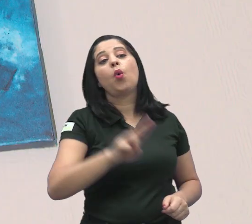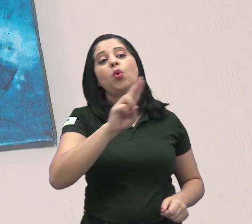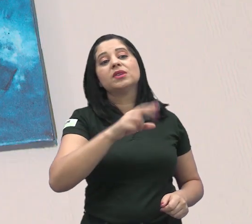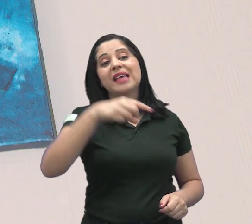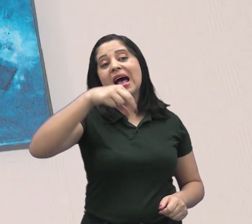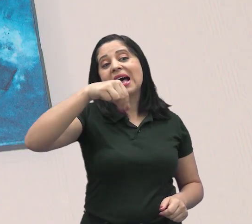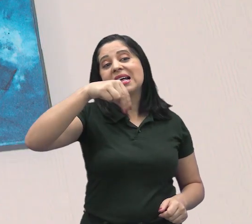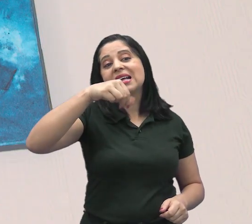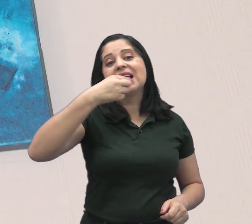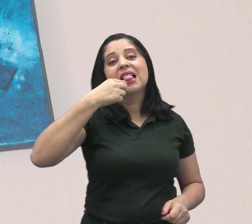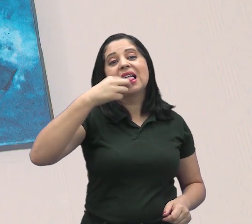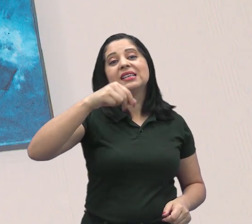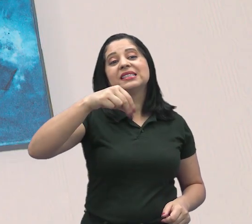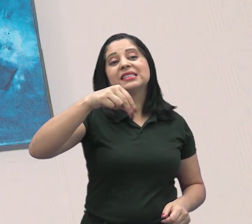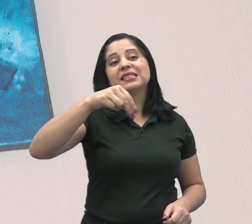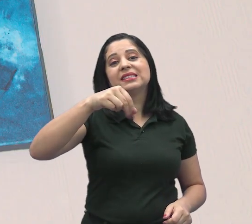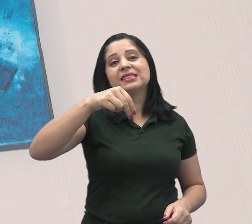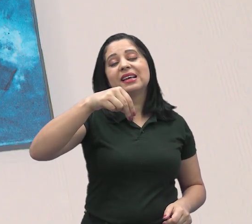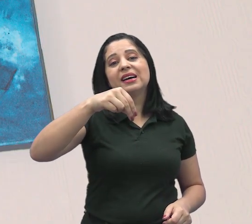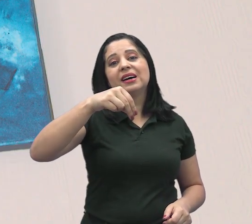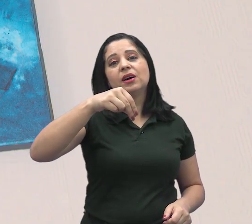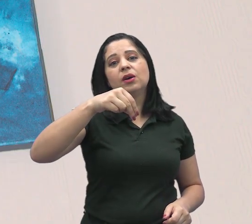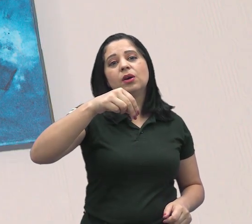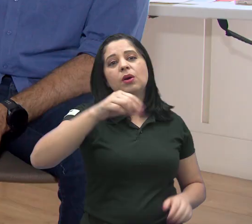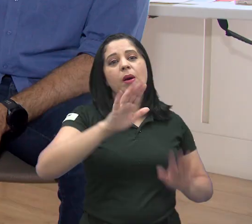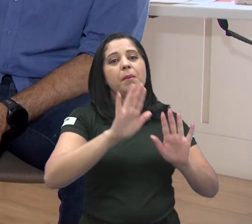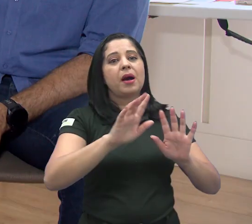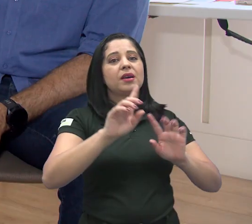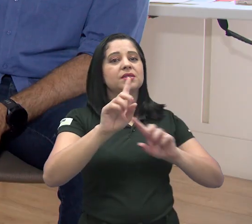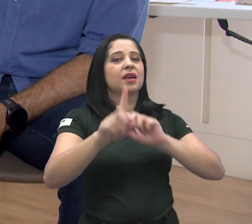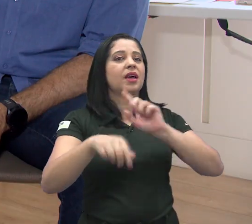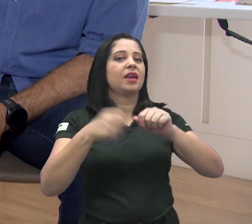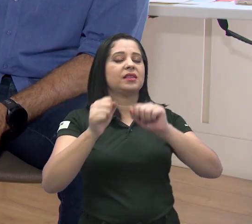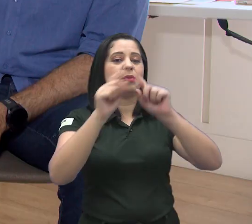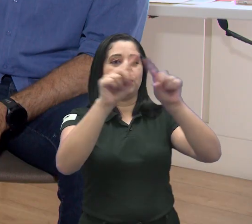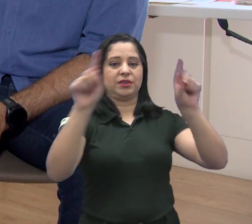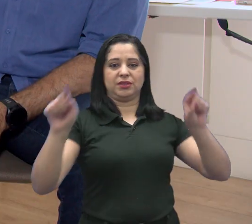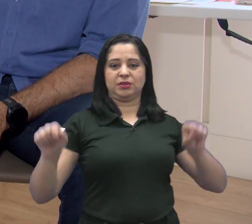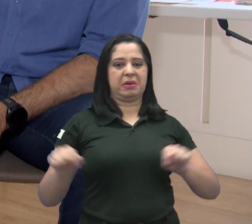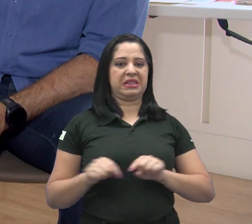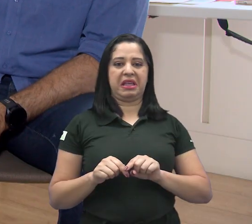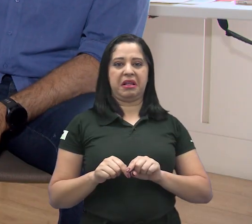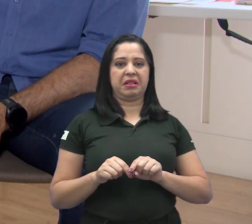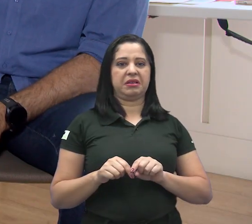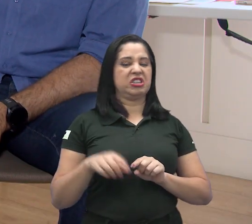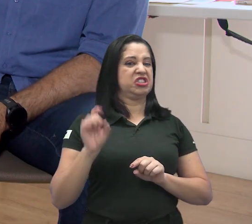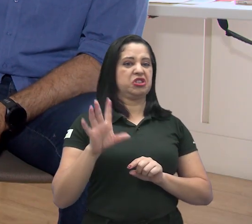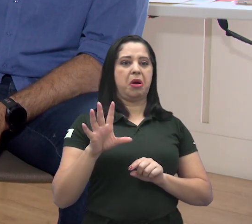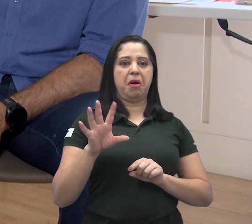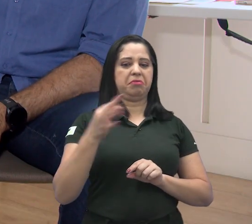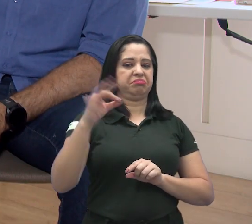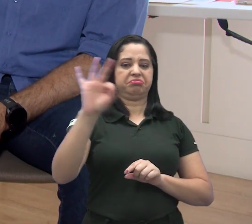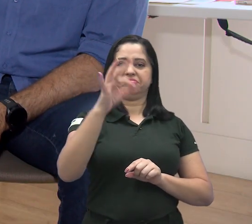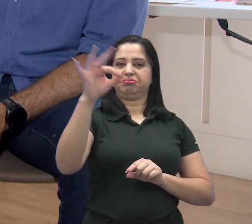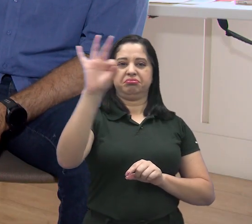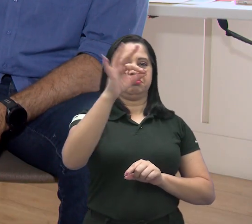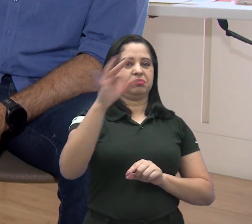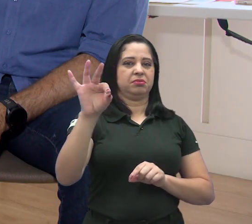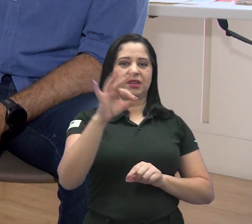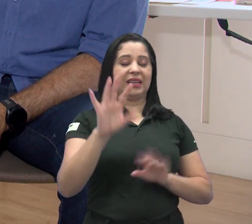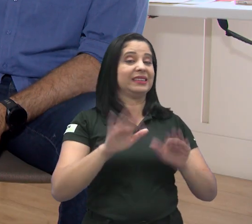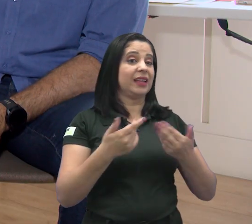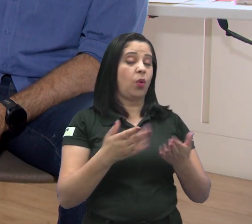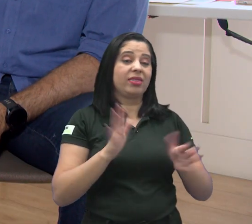que dá efeito na tinta, usei o sal grosso. E pode ser que numa outra tela eu não faça nada disso, só pinte. Então, é